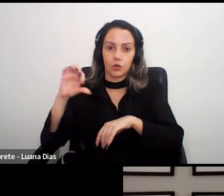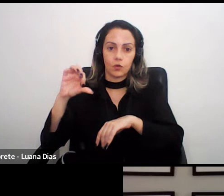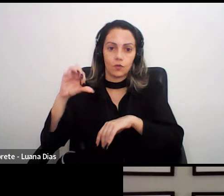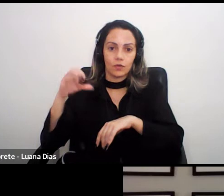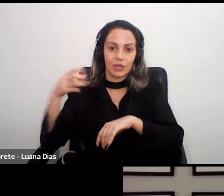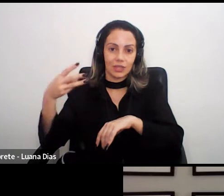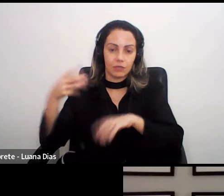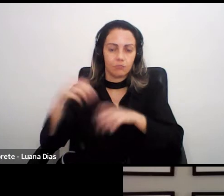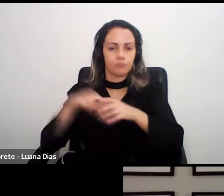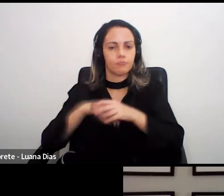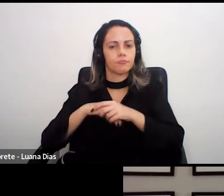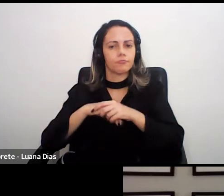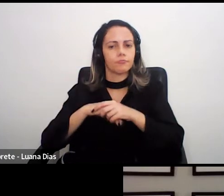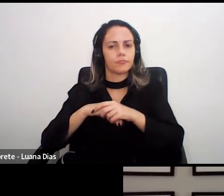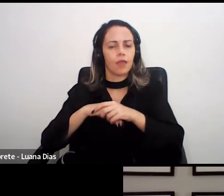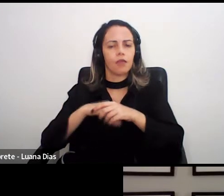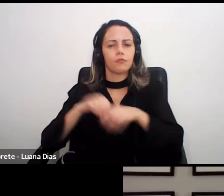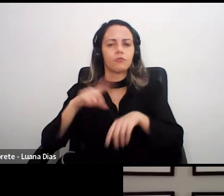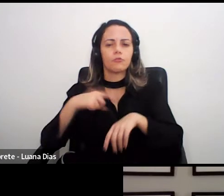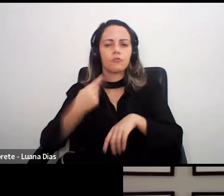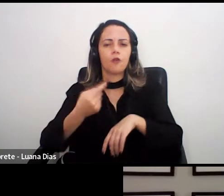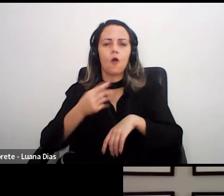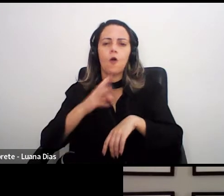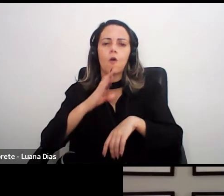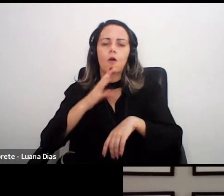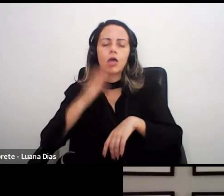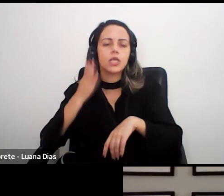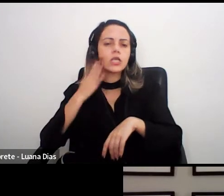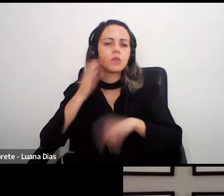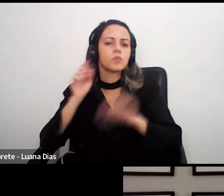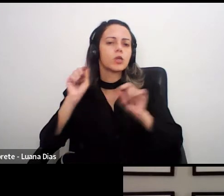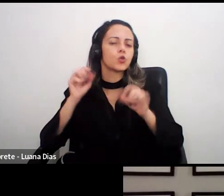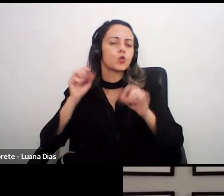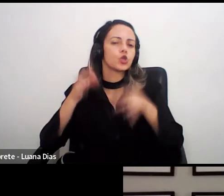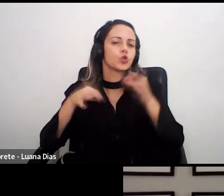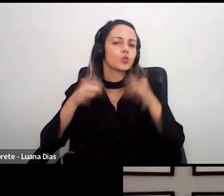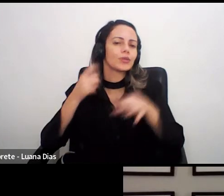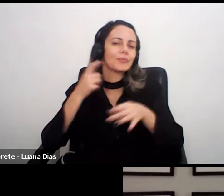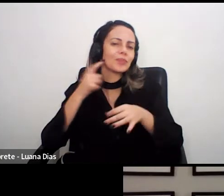vamos saber o que o juiz está achando dessa...